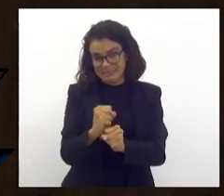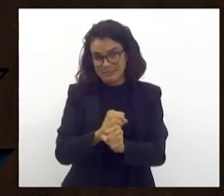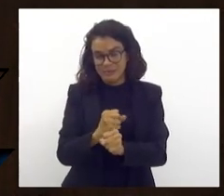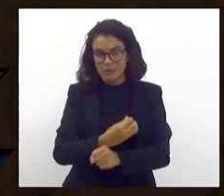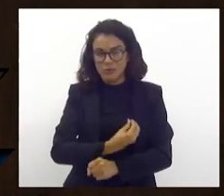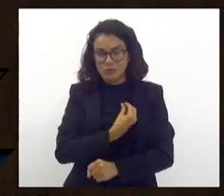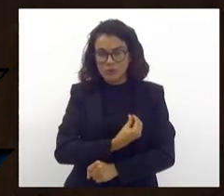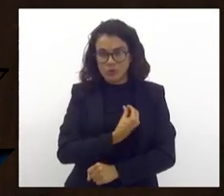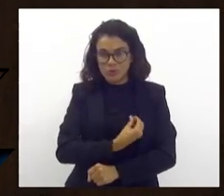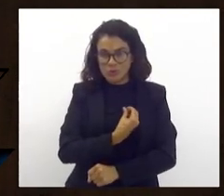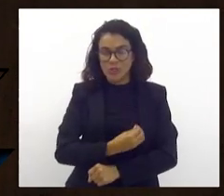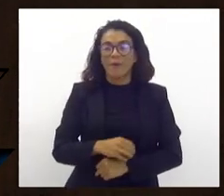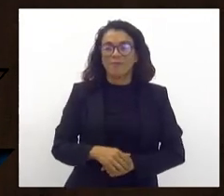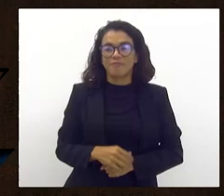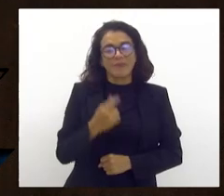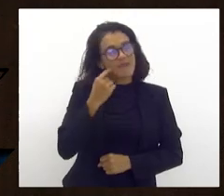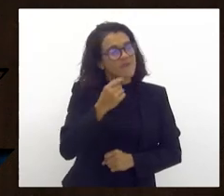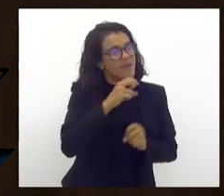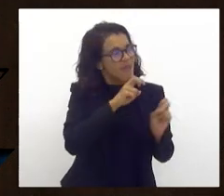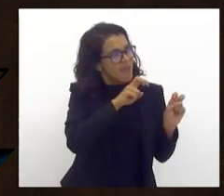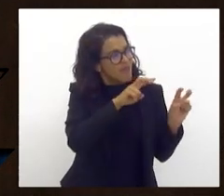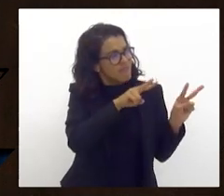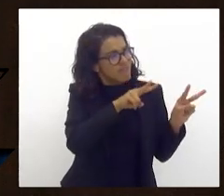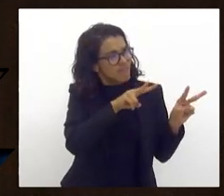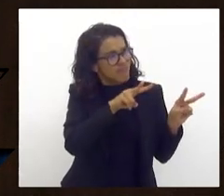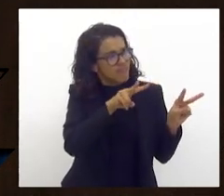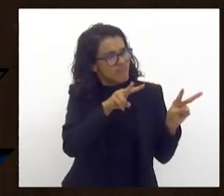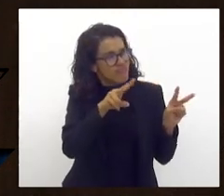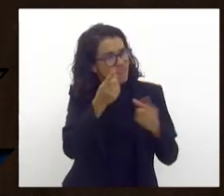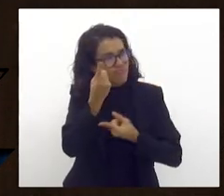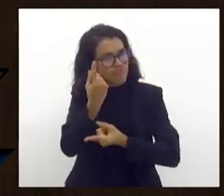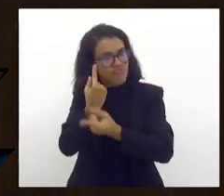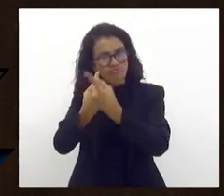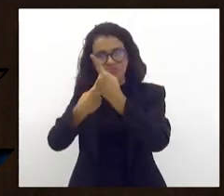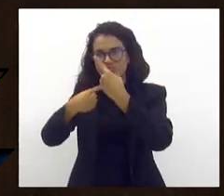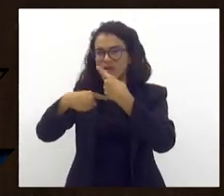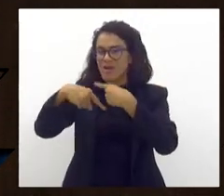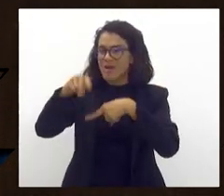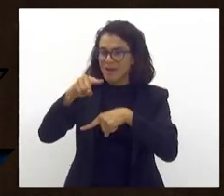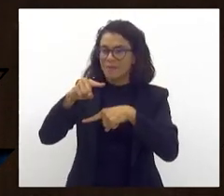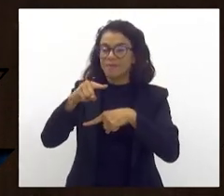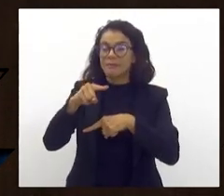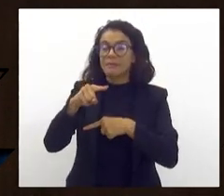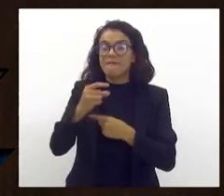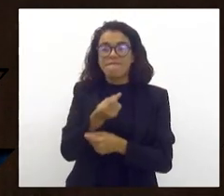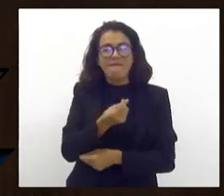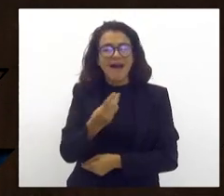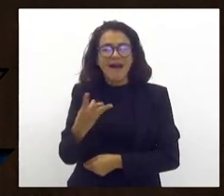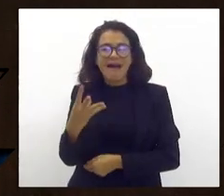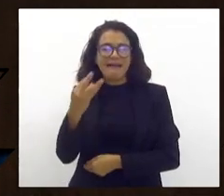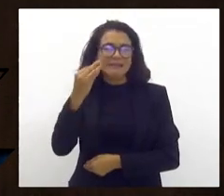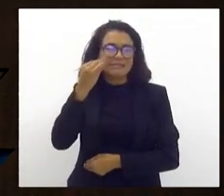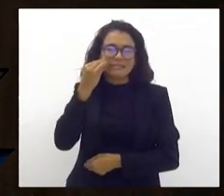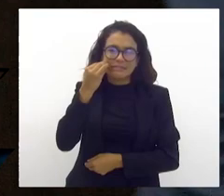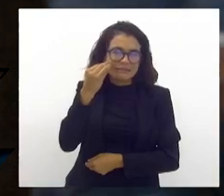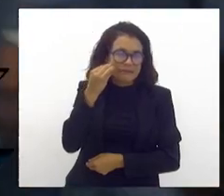ver o processo de recuperação dessa empresa. As diversas tentativas